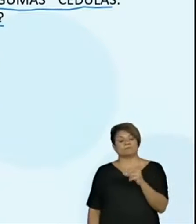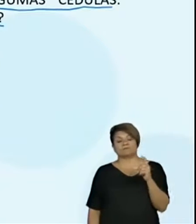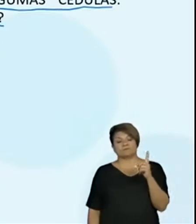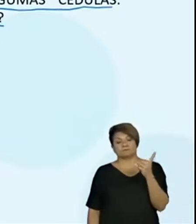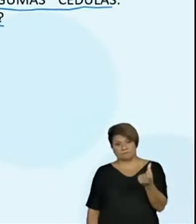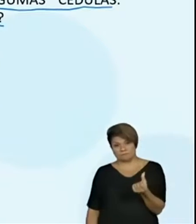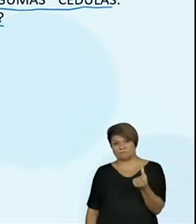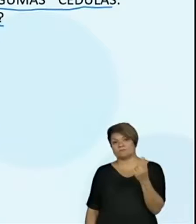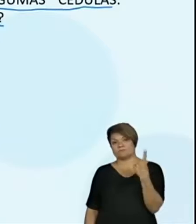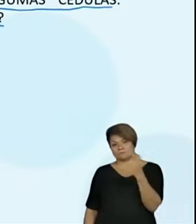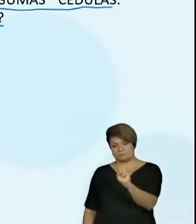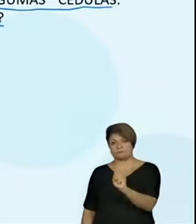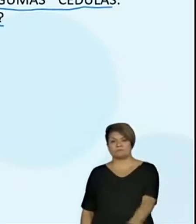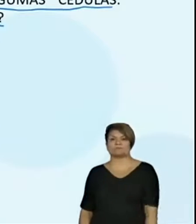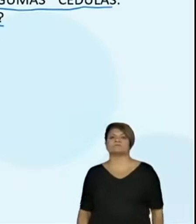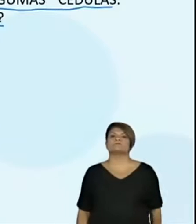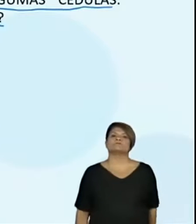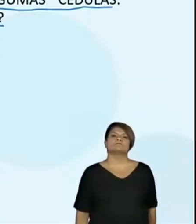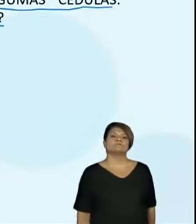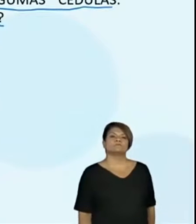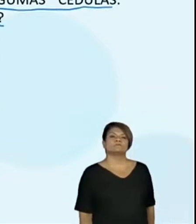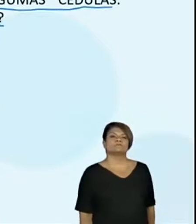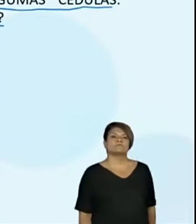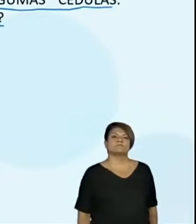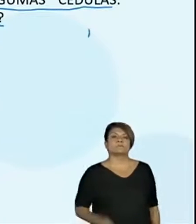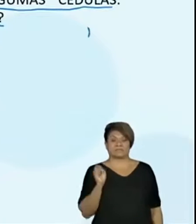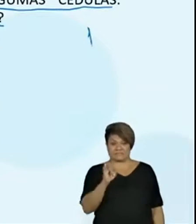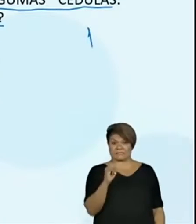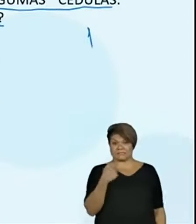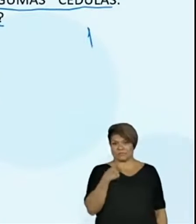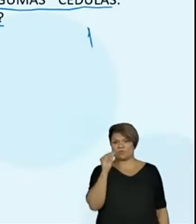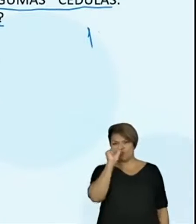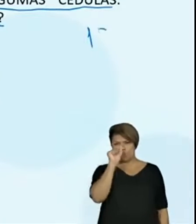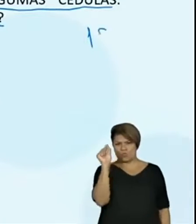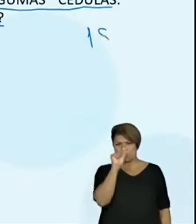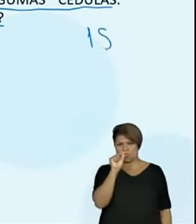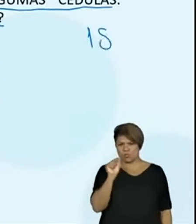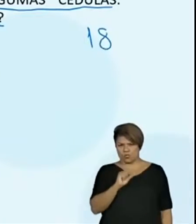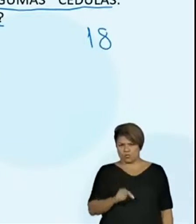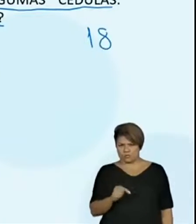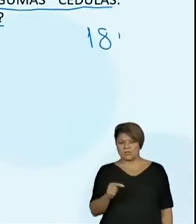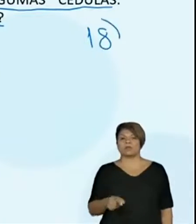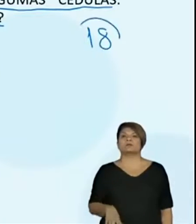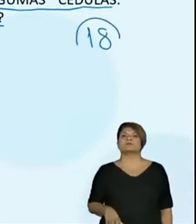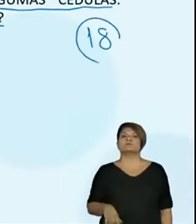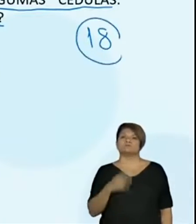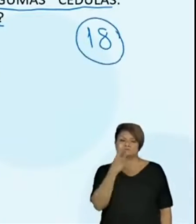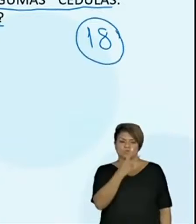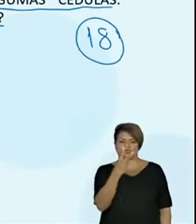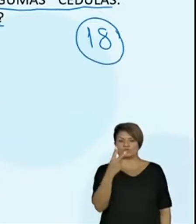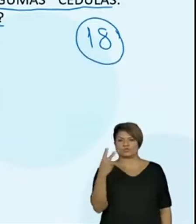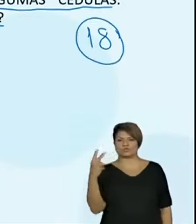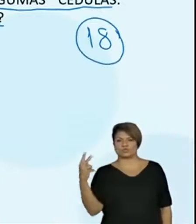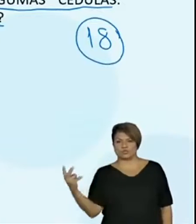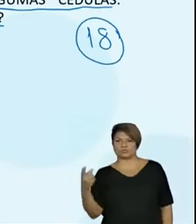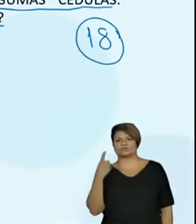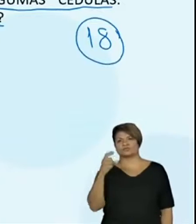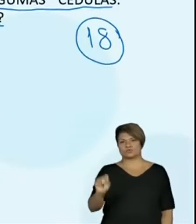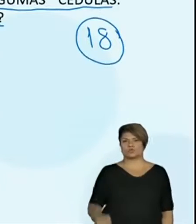16, mais 2, 18. Olha só, se eu fizer a contagem... De 2 em 2, eu posso chegar no